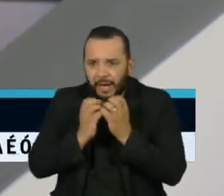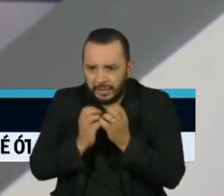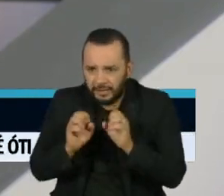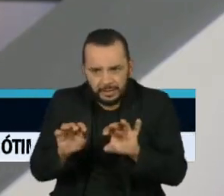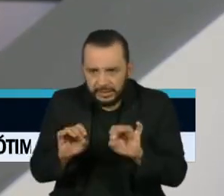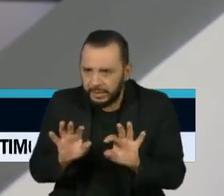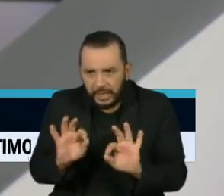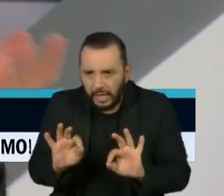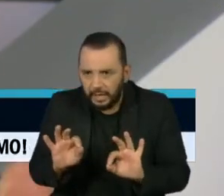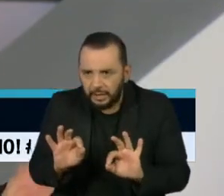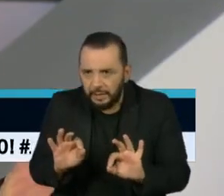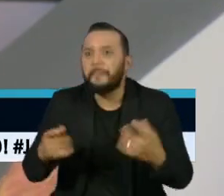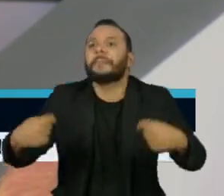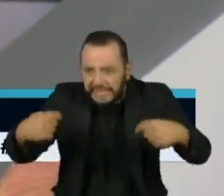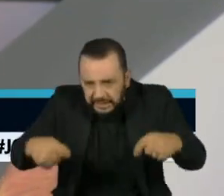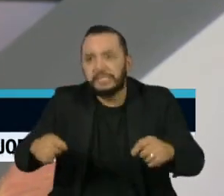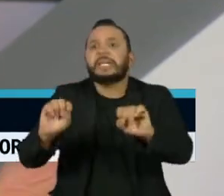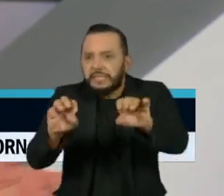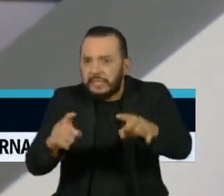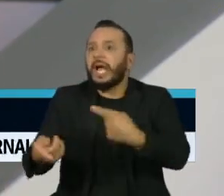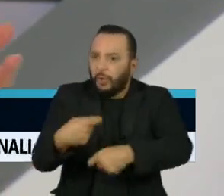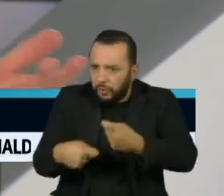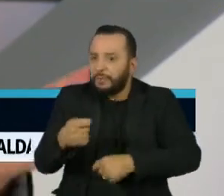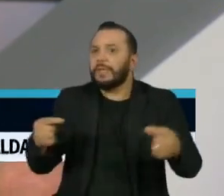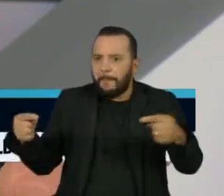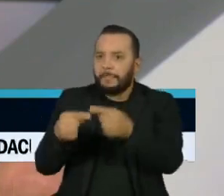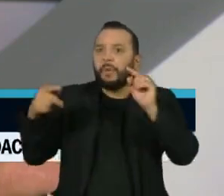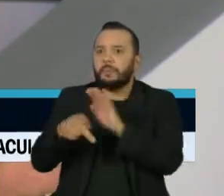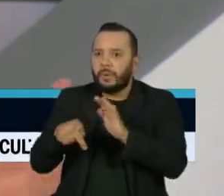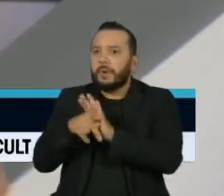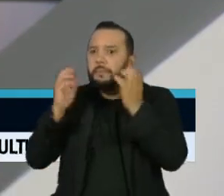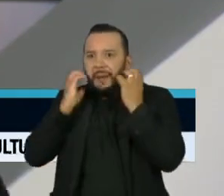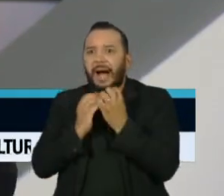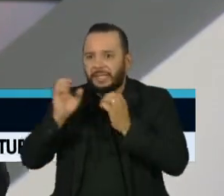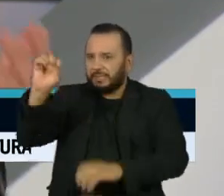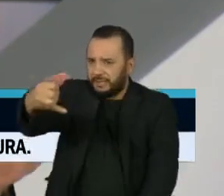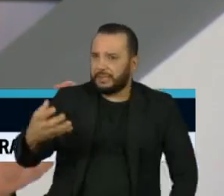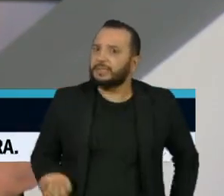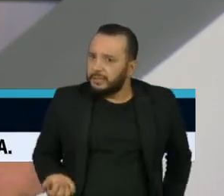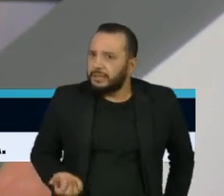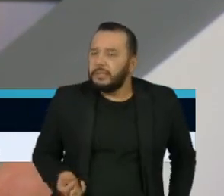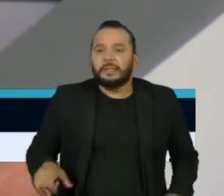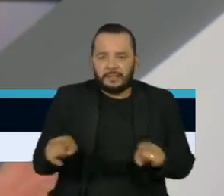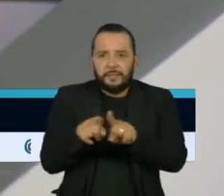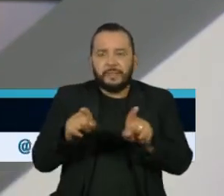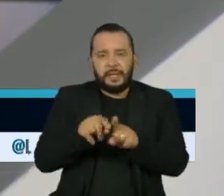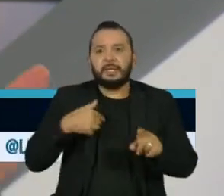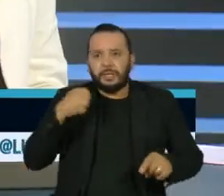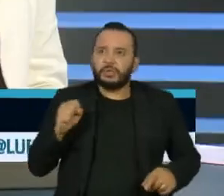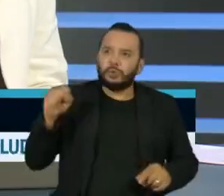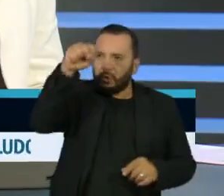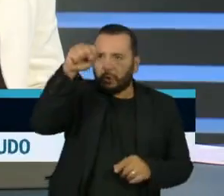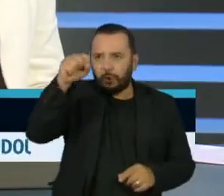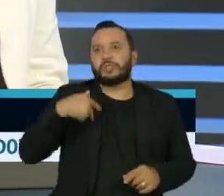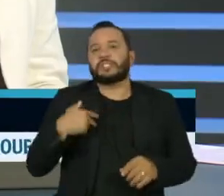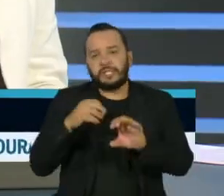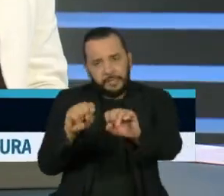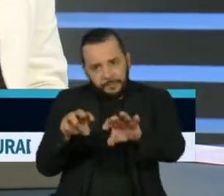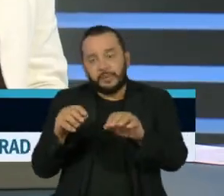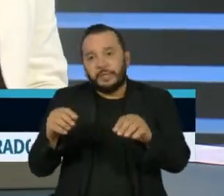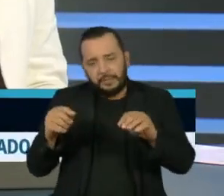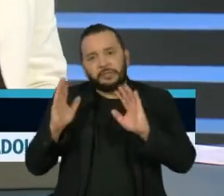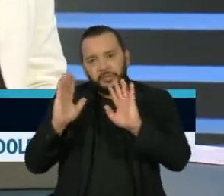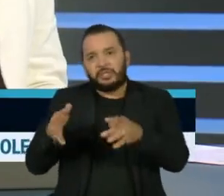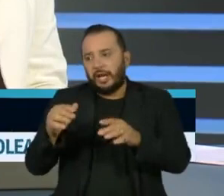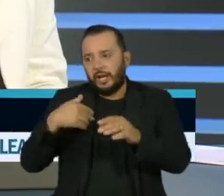dar. Onde já se viu ensinar economia sem ensinar Marx? Onde já se viu ensinar sociologia sem ensinar Marx? O